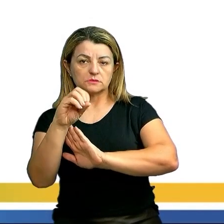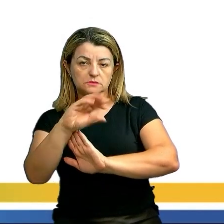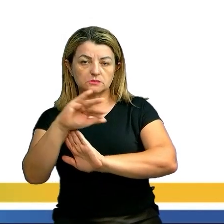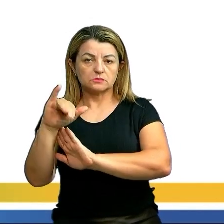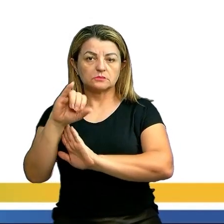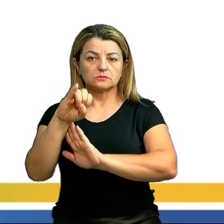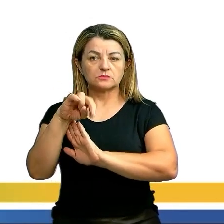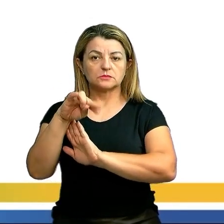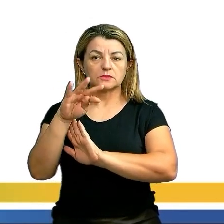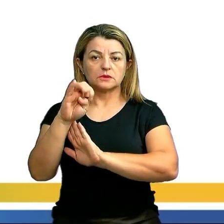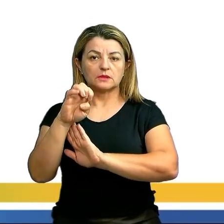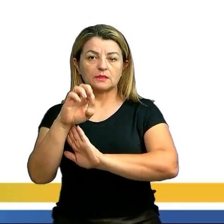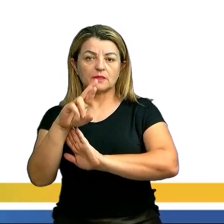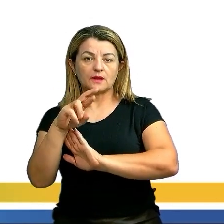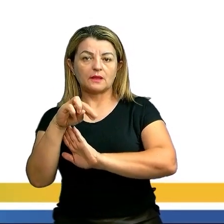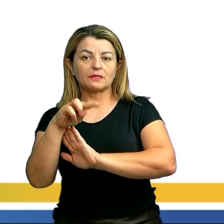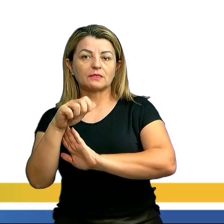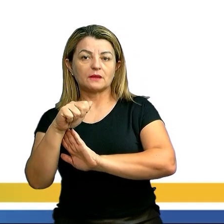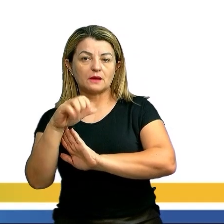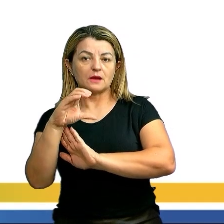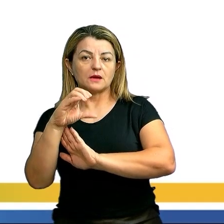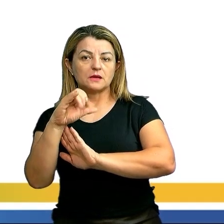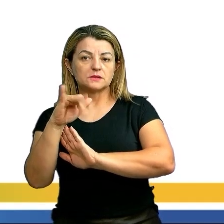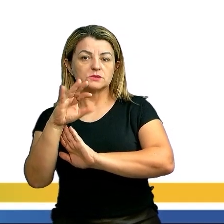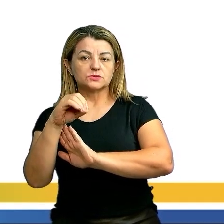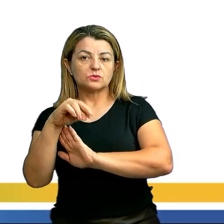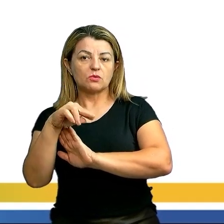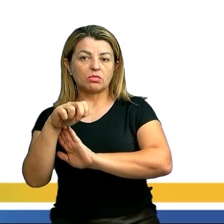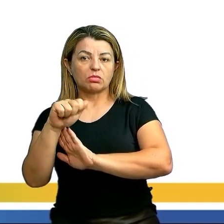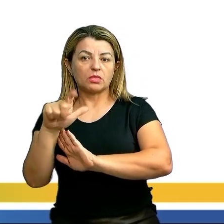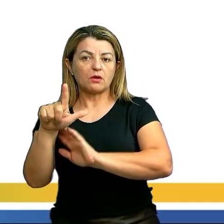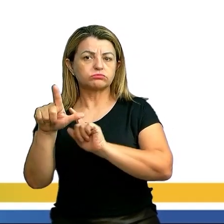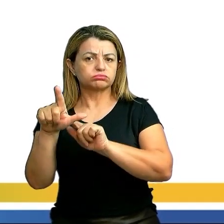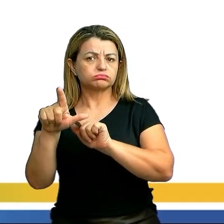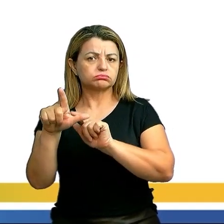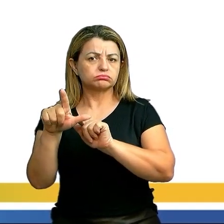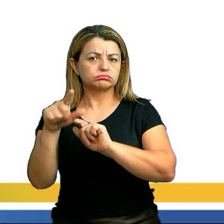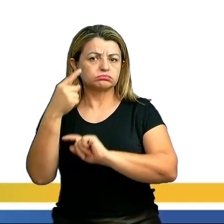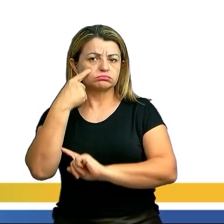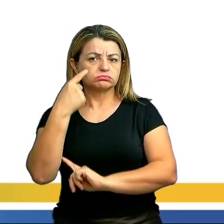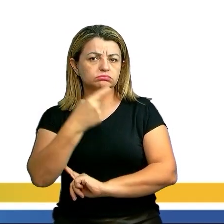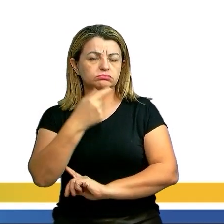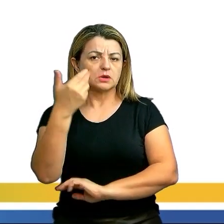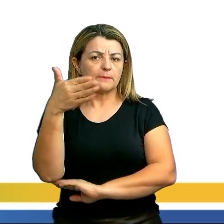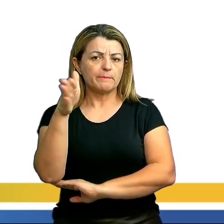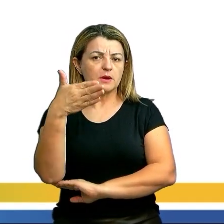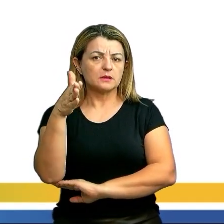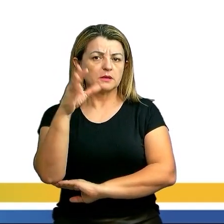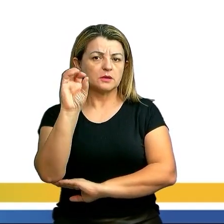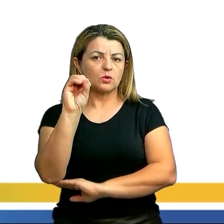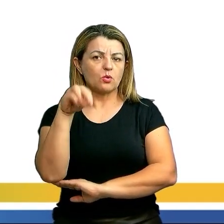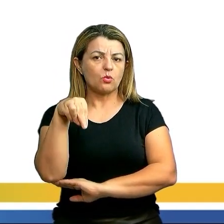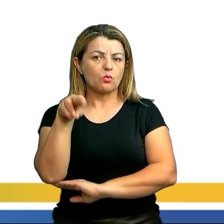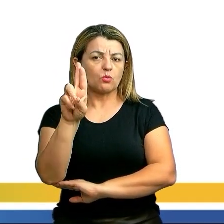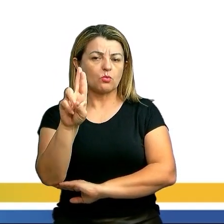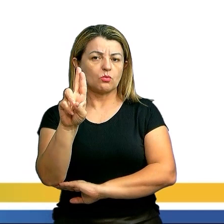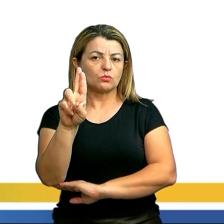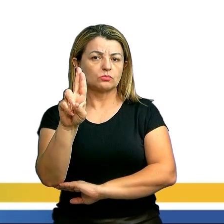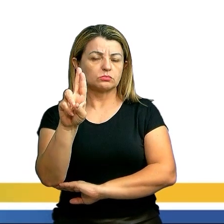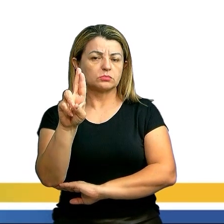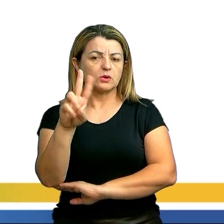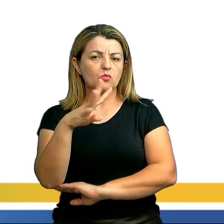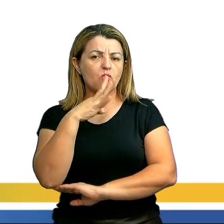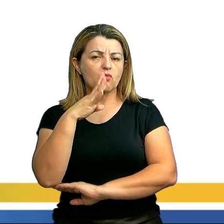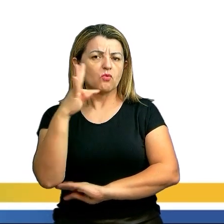aí na nossa tela, justamente a bandeira da ONU, que é uma das instituições, como eu disse, mais conhecidas do mundo,